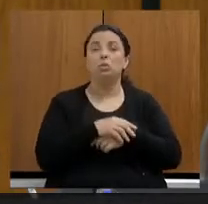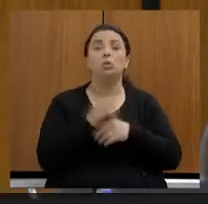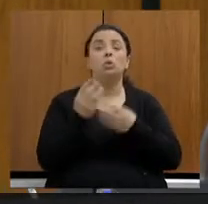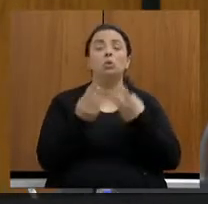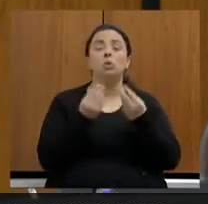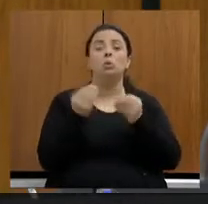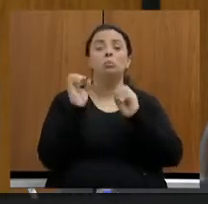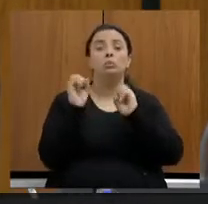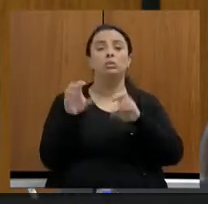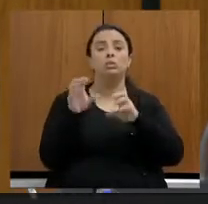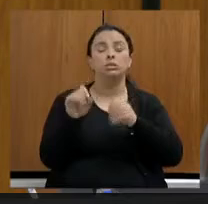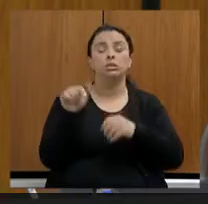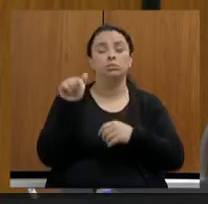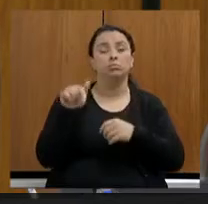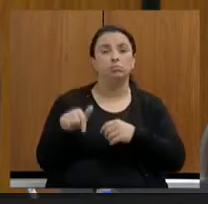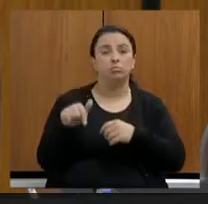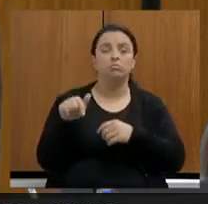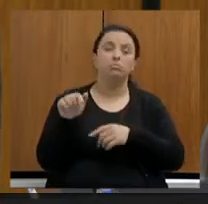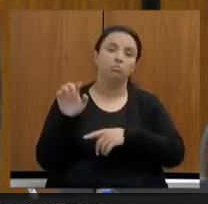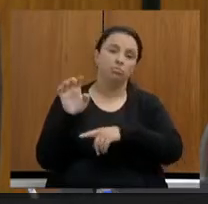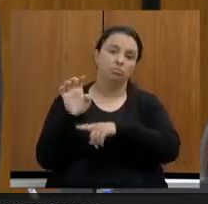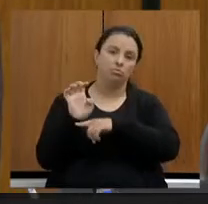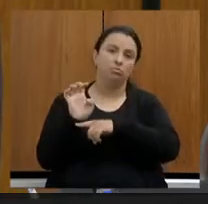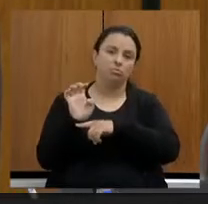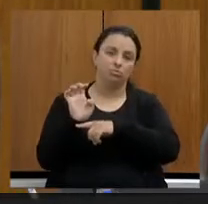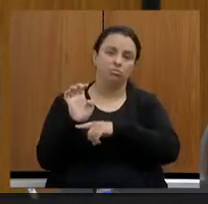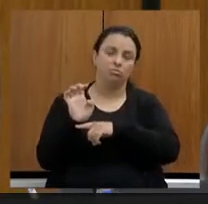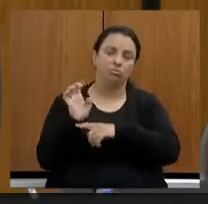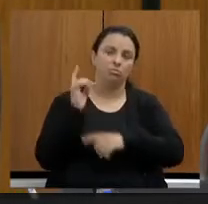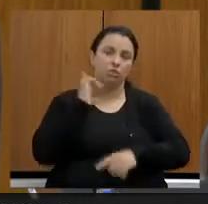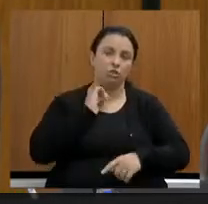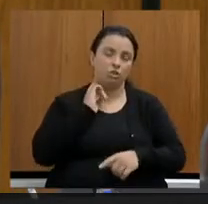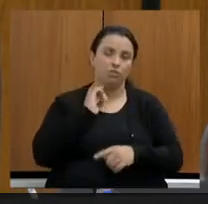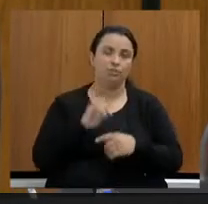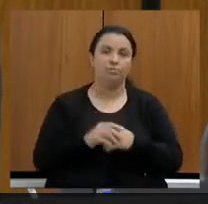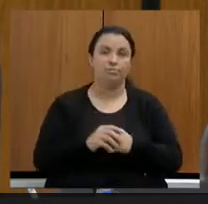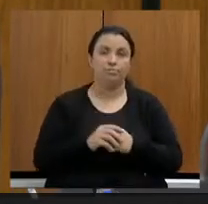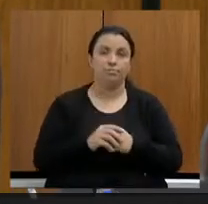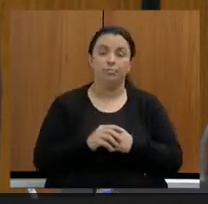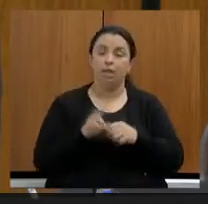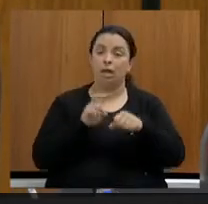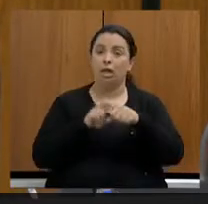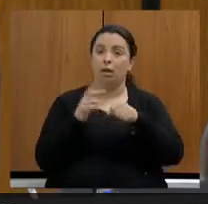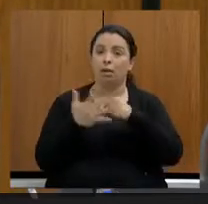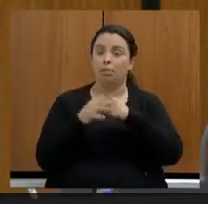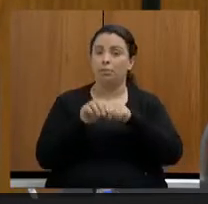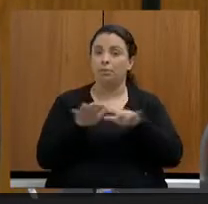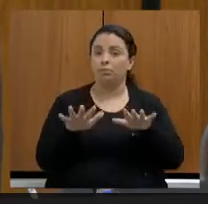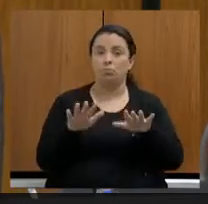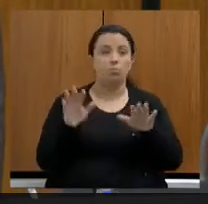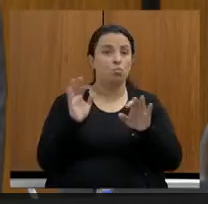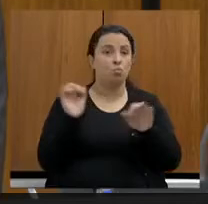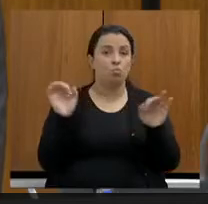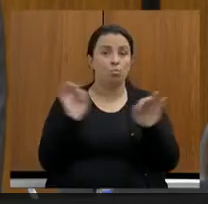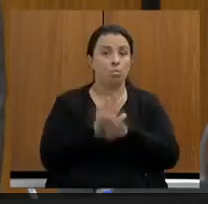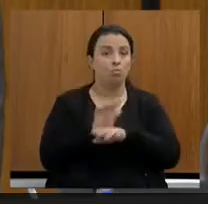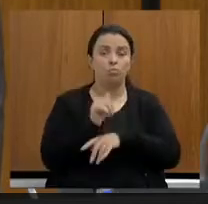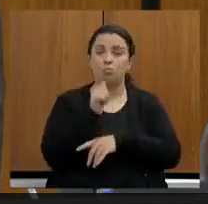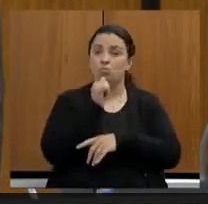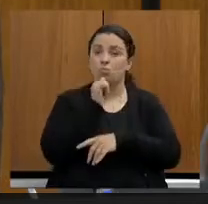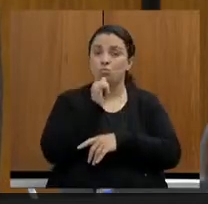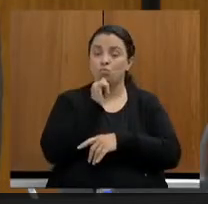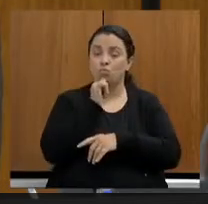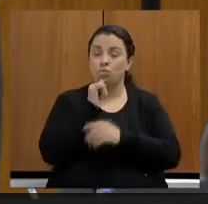ensino aqui no nosso estado e nós estamos em plena pandemia ainda e ele lá se vão dois